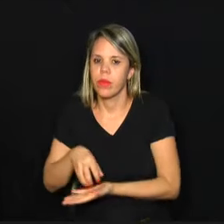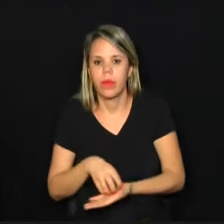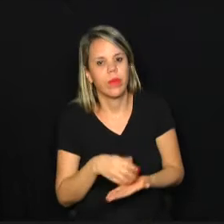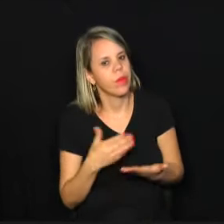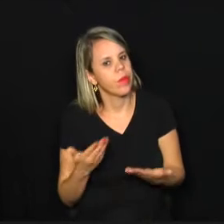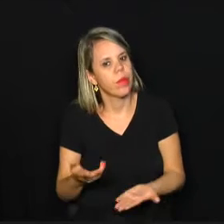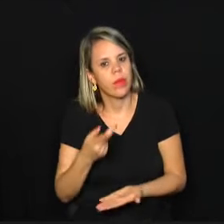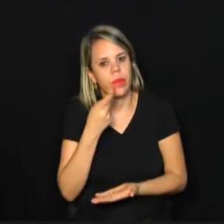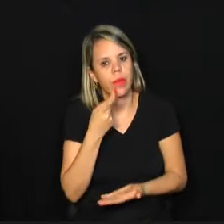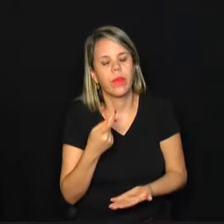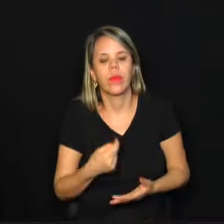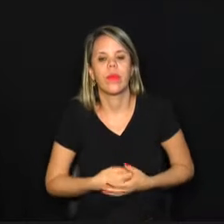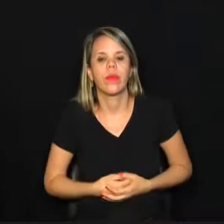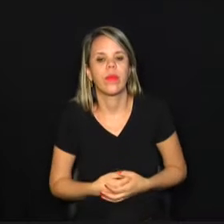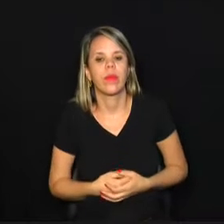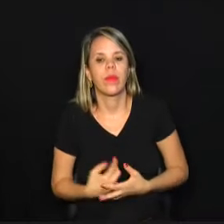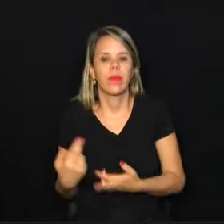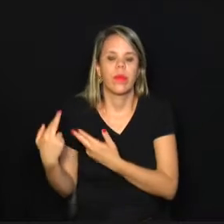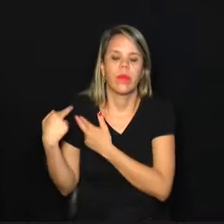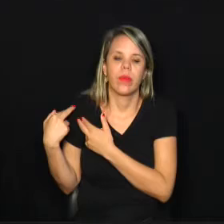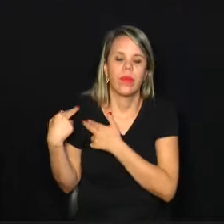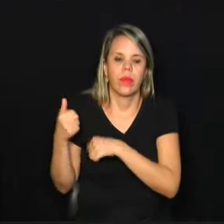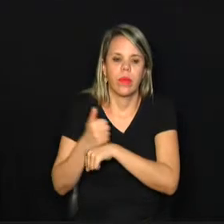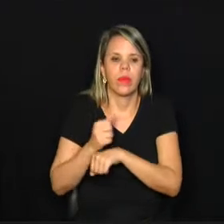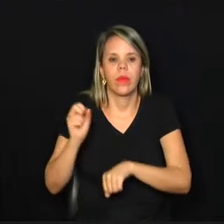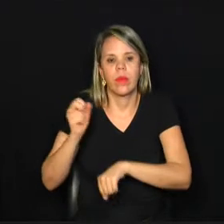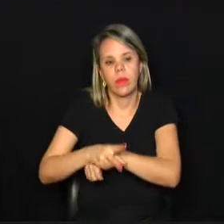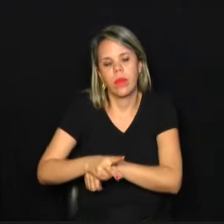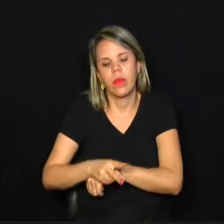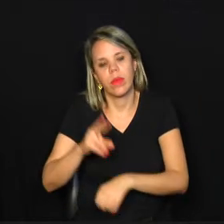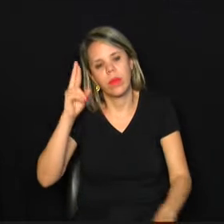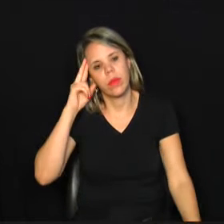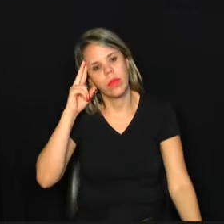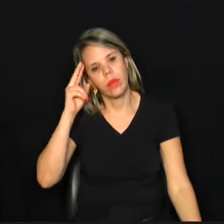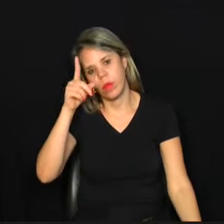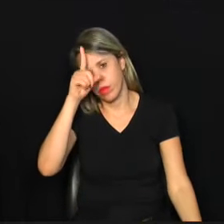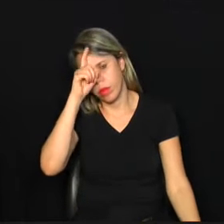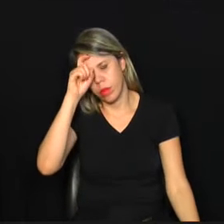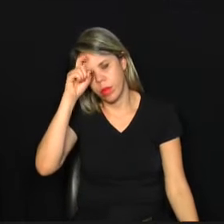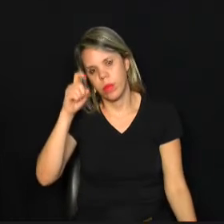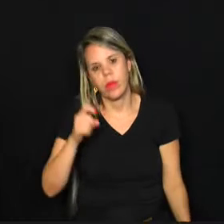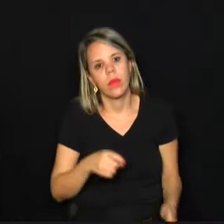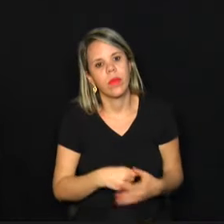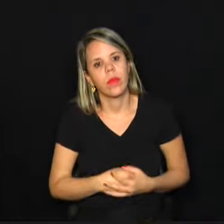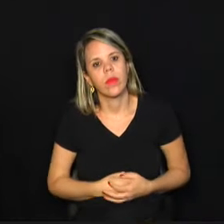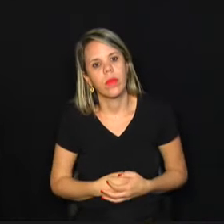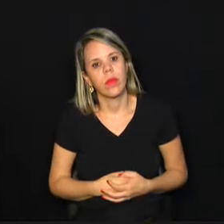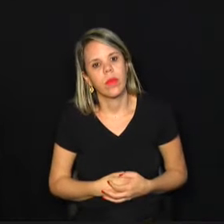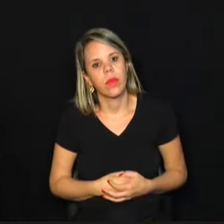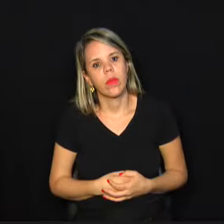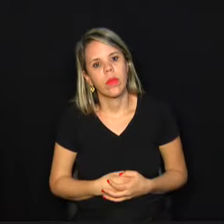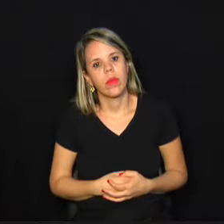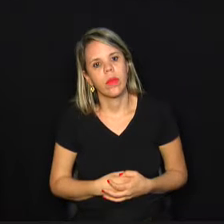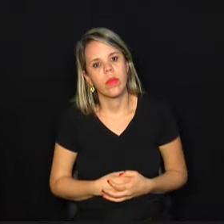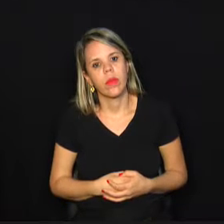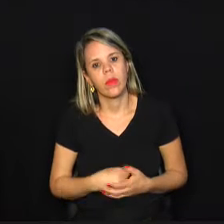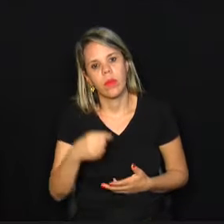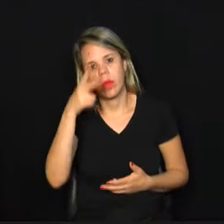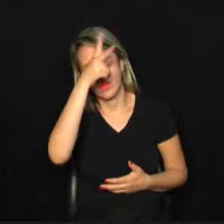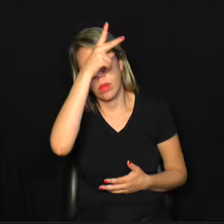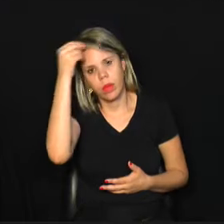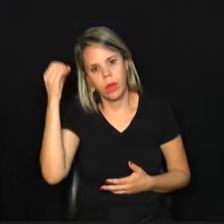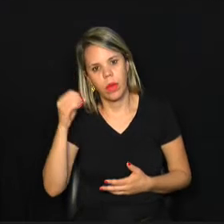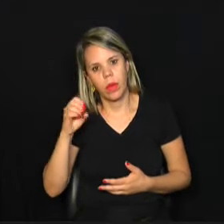eu destaco a atribuição de cargos e funções de chefia para o hospital, para o complexo hospitalar